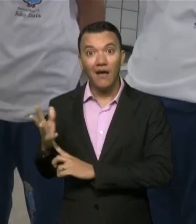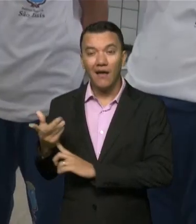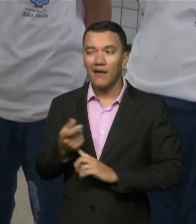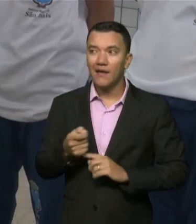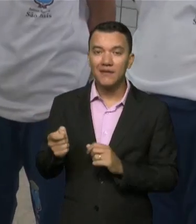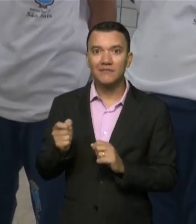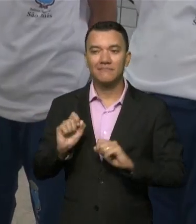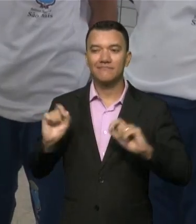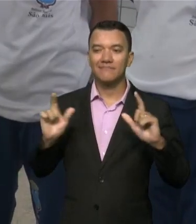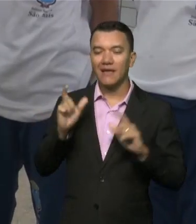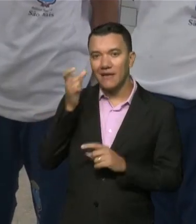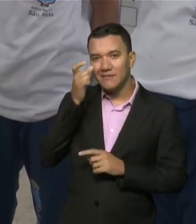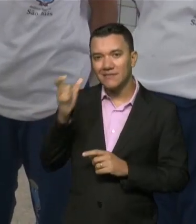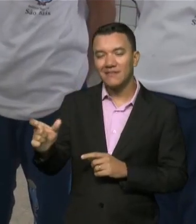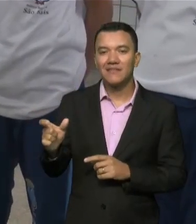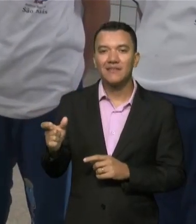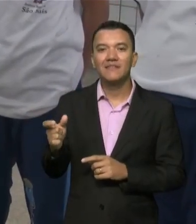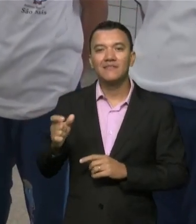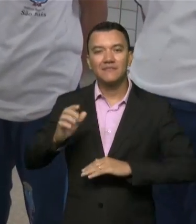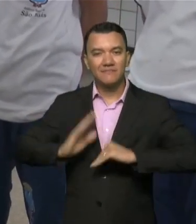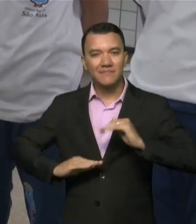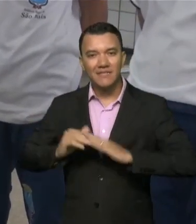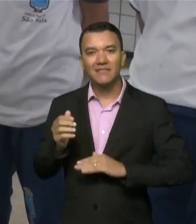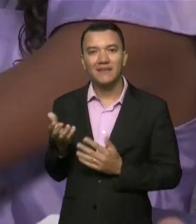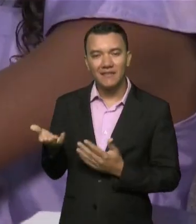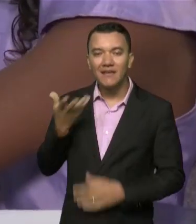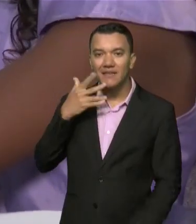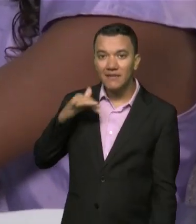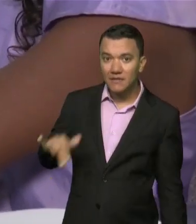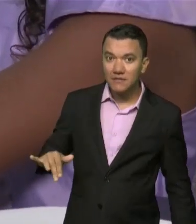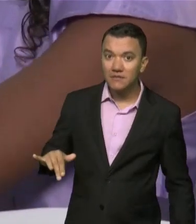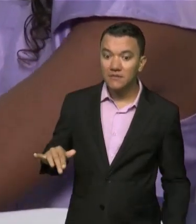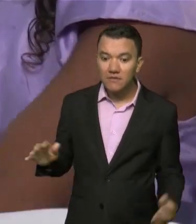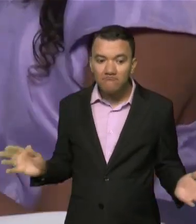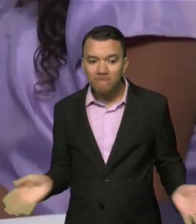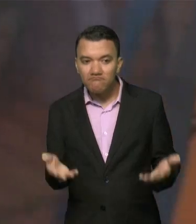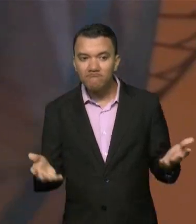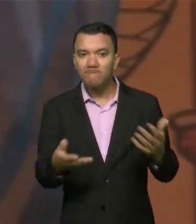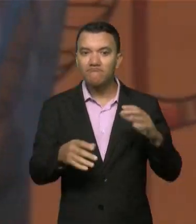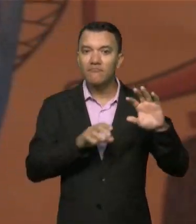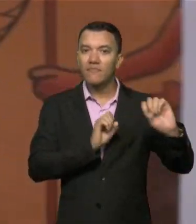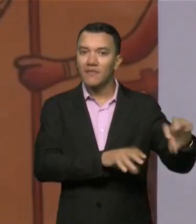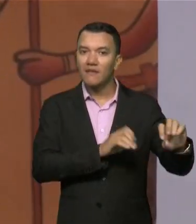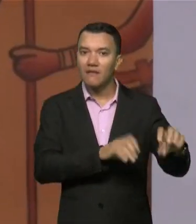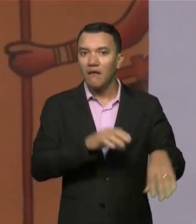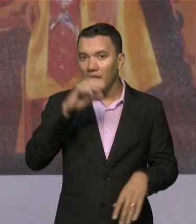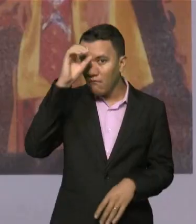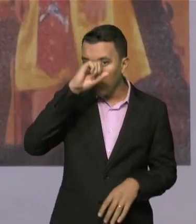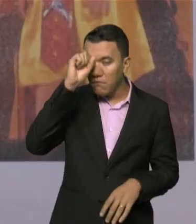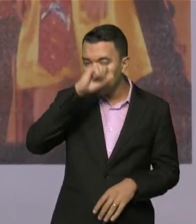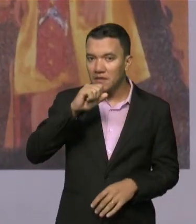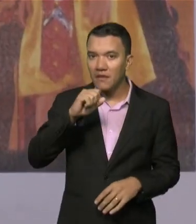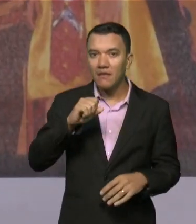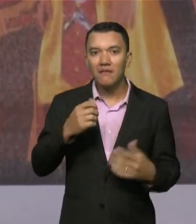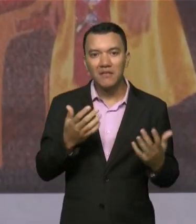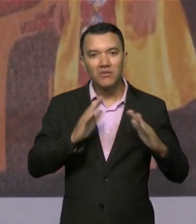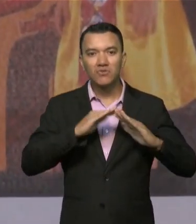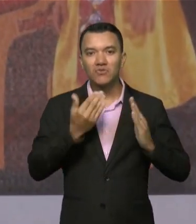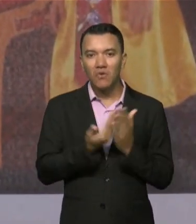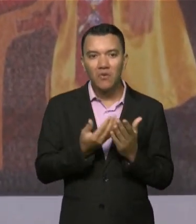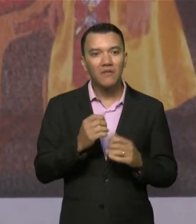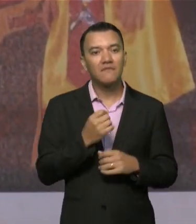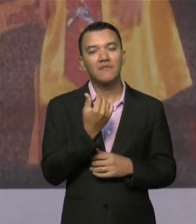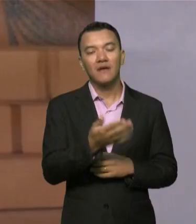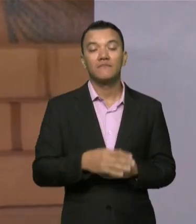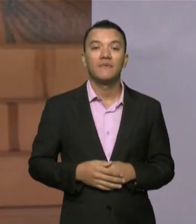o interesse e o talento das crianças, proporcionando um aprendizado que vai muito além da sala de aula. O projeto culmina na